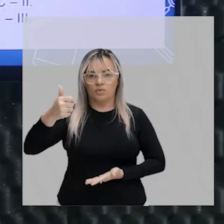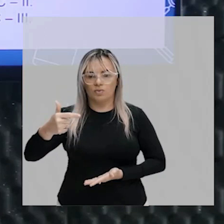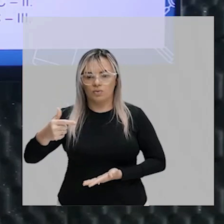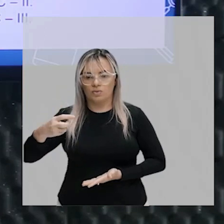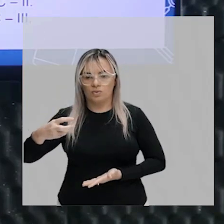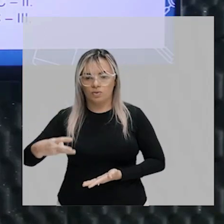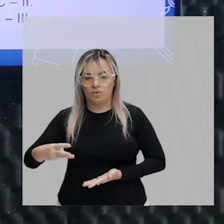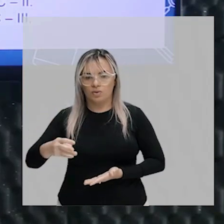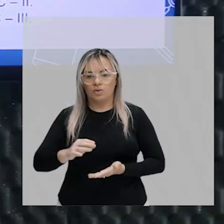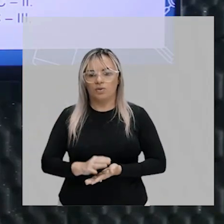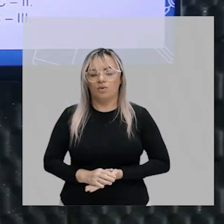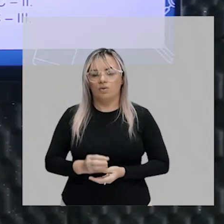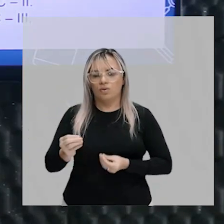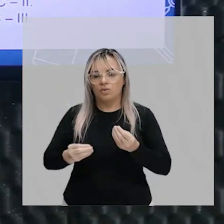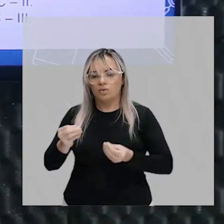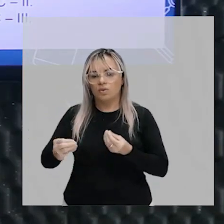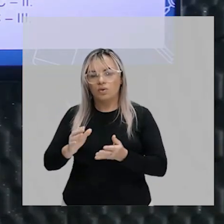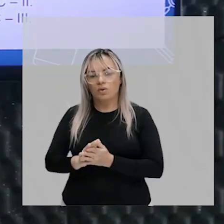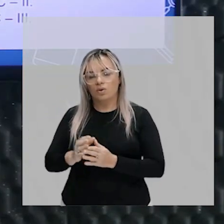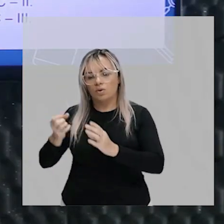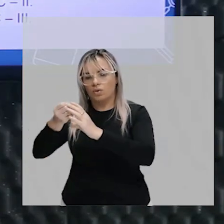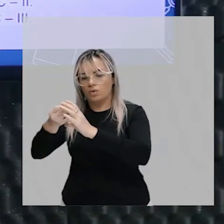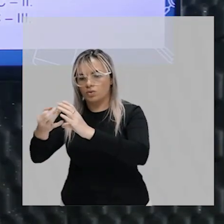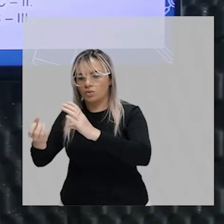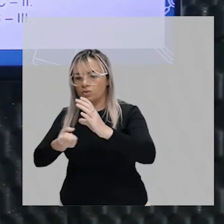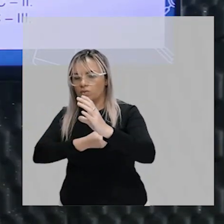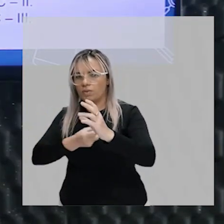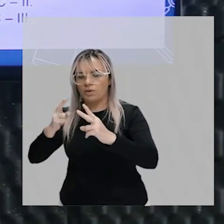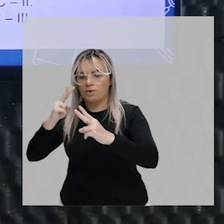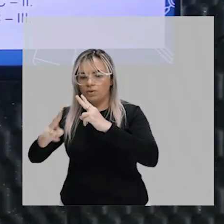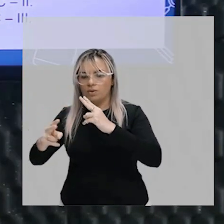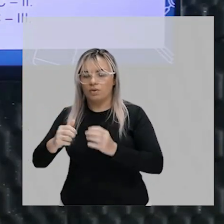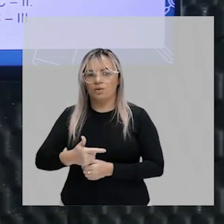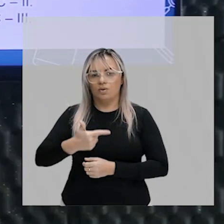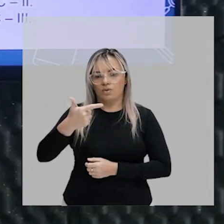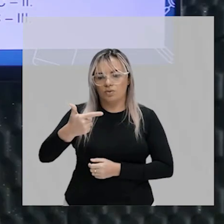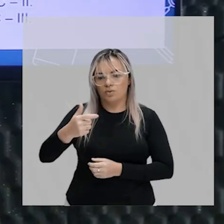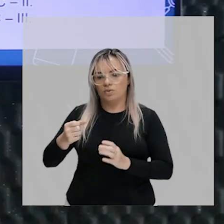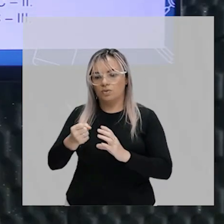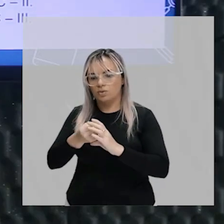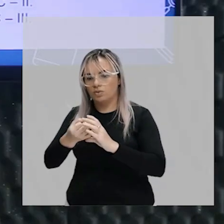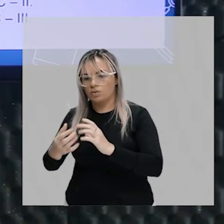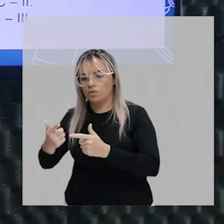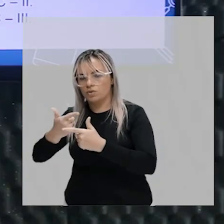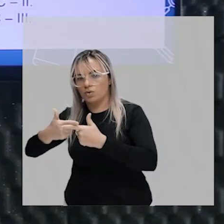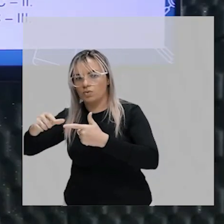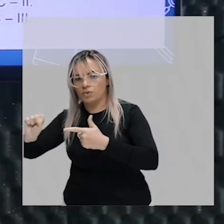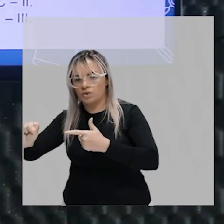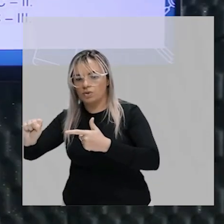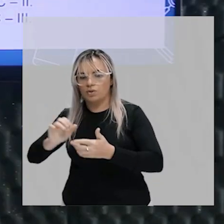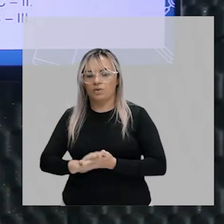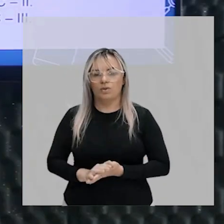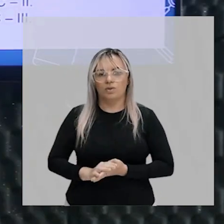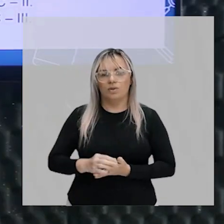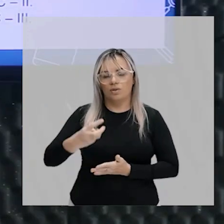a sentença de número um tá me dizendo que é conjunto dos números ímpares a de número dois tá me dizendo que é conjunto dos divisores de 8